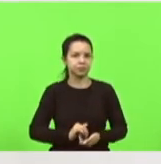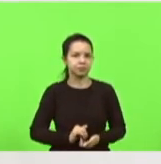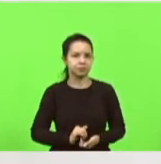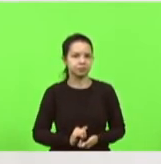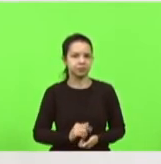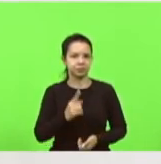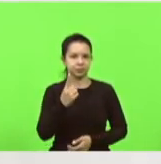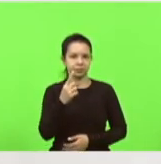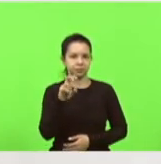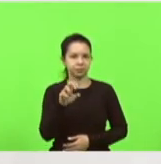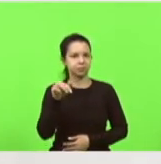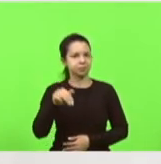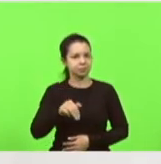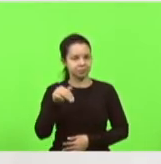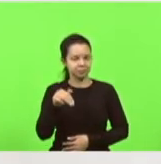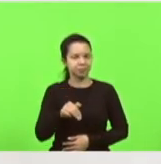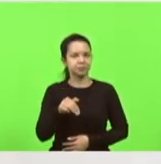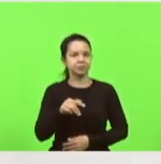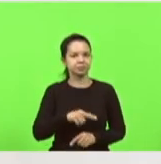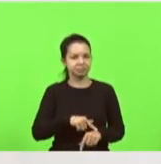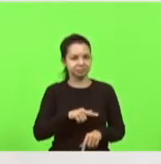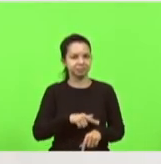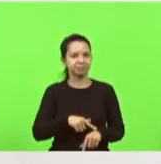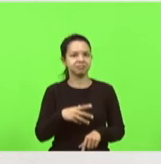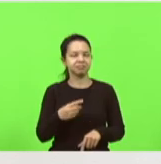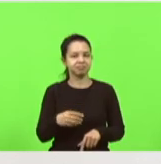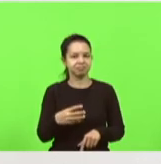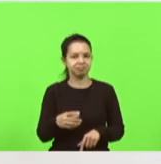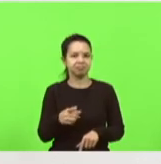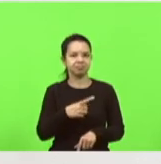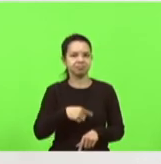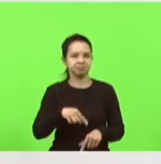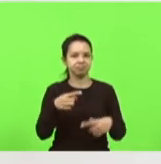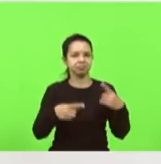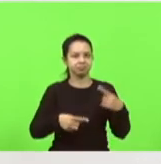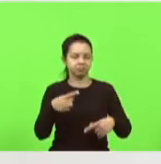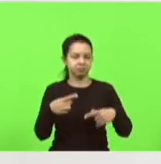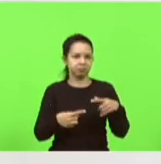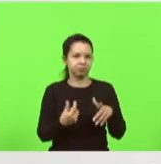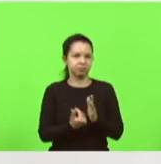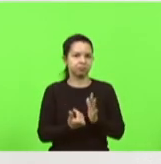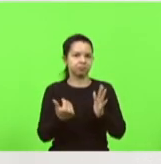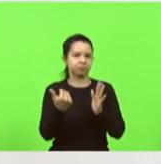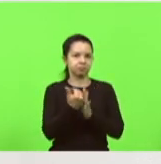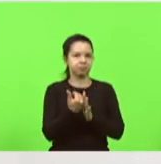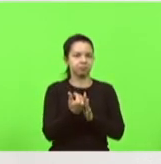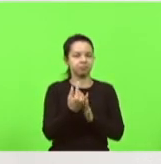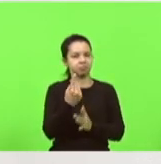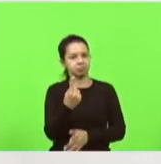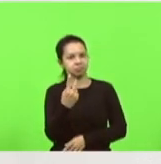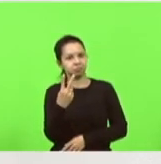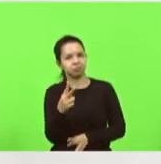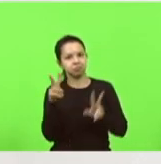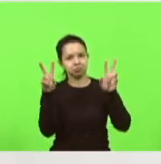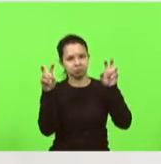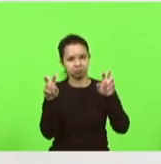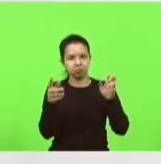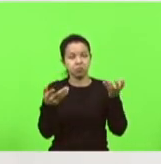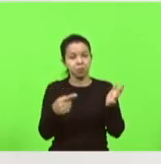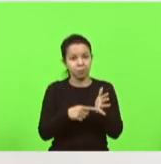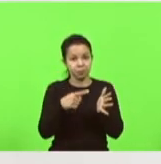15 minutos é bastante tempo, né? Então, a gente vai conseguir abordar alguns, mais de um ou dois assuntos aí. Primeiro assunto que eu quero abordar